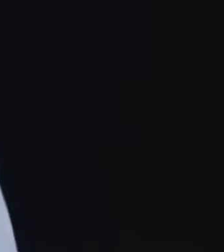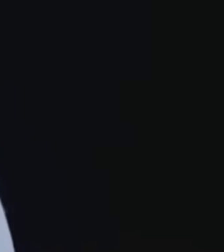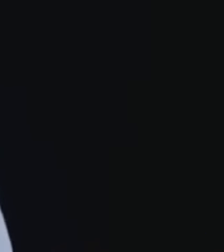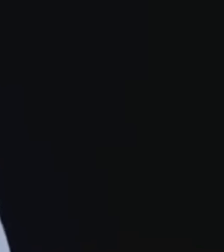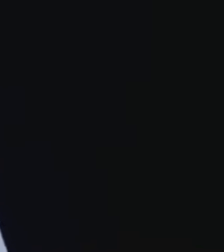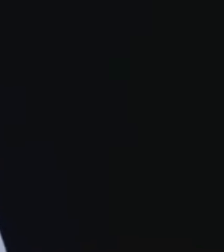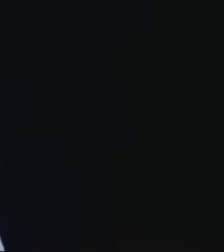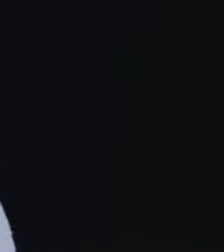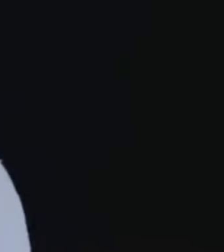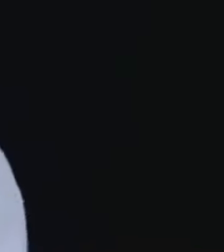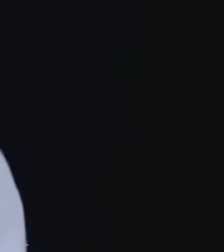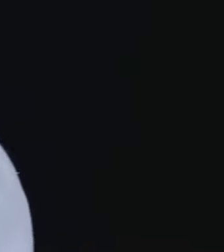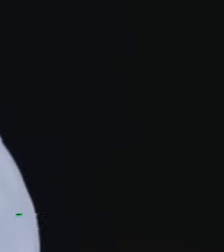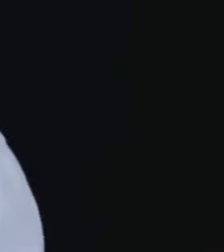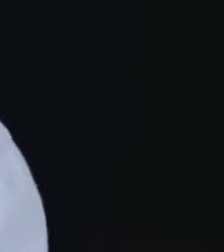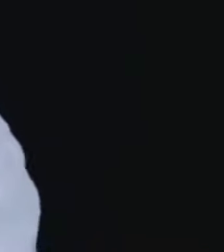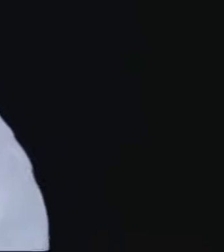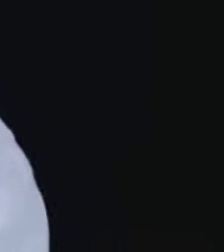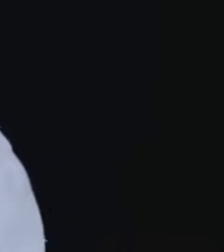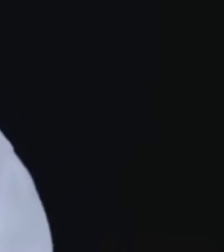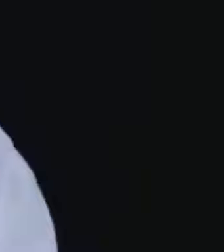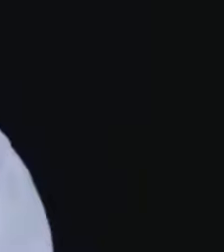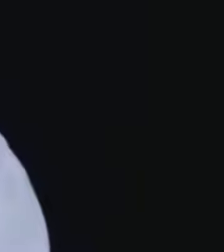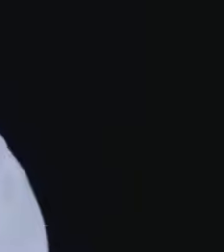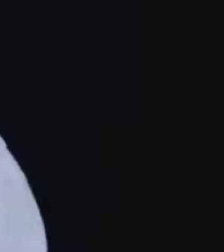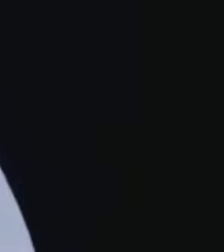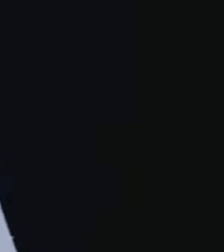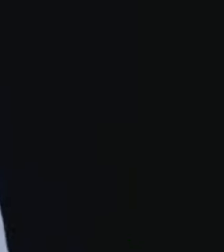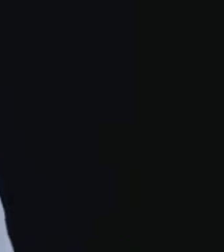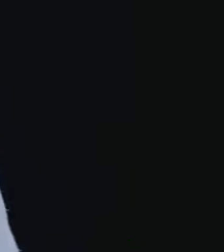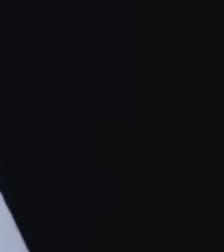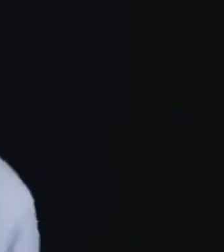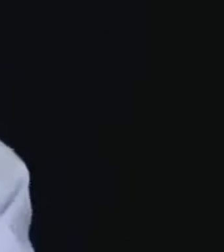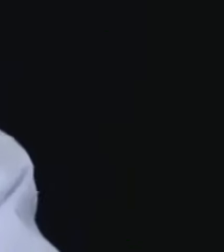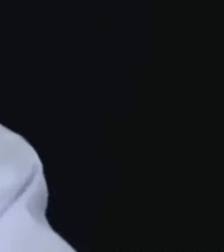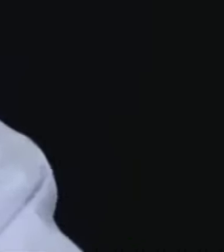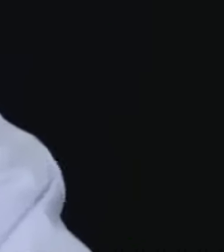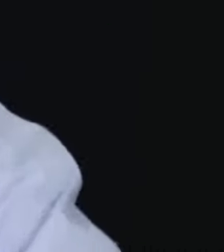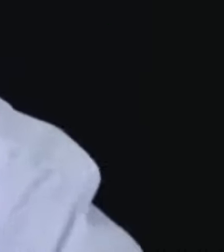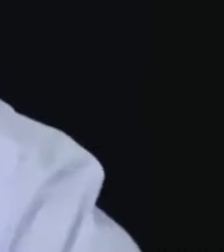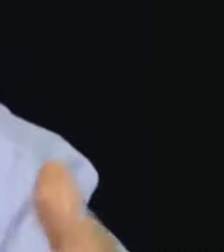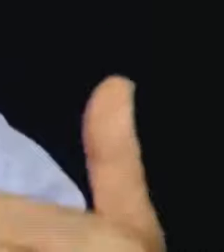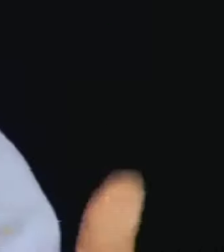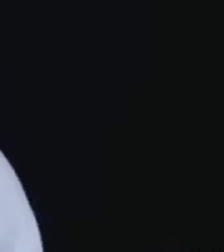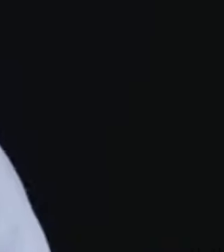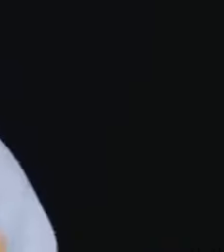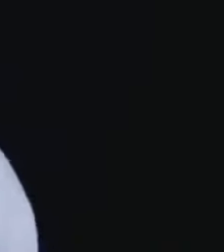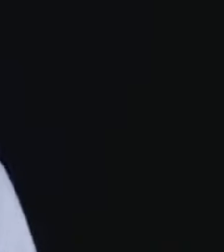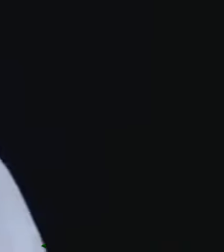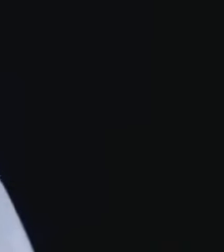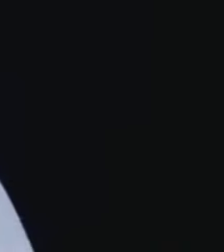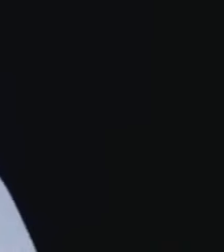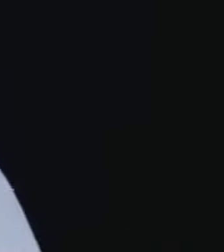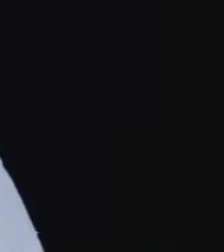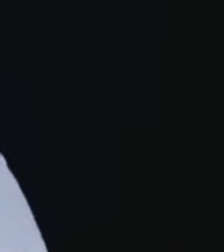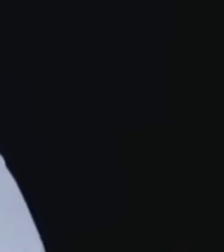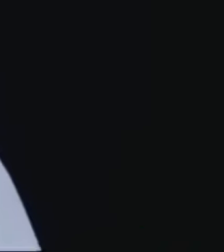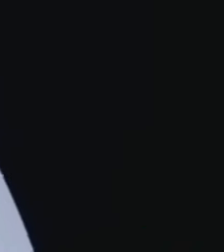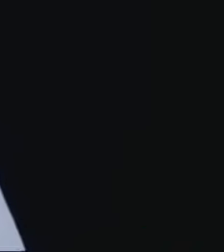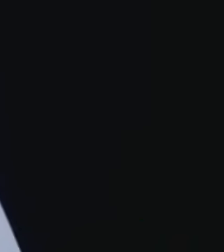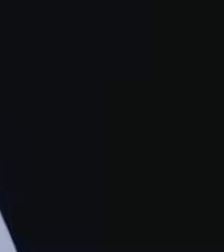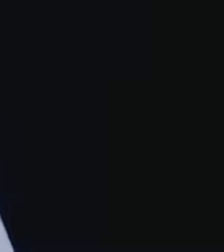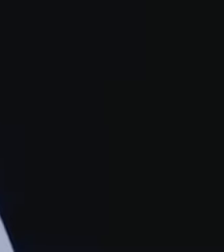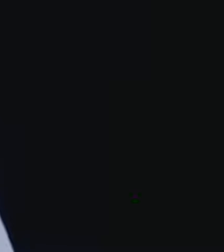os princípios éticos de vossa magnânima função, cuja linguagem deveria estar restrita unicamente